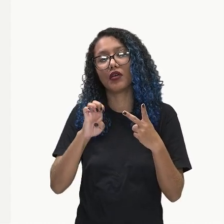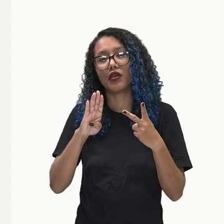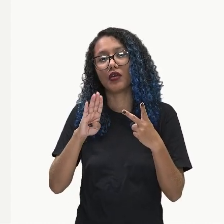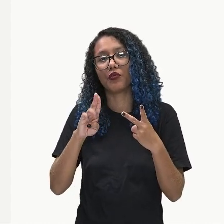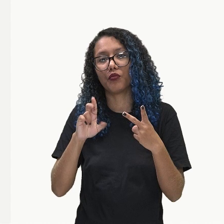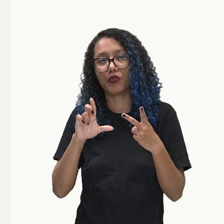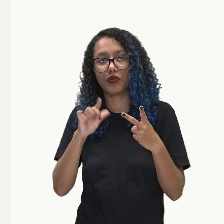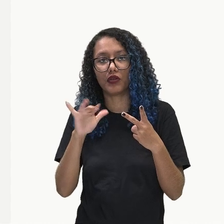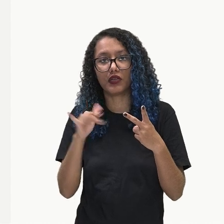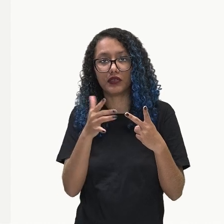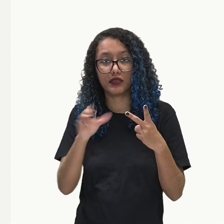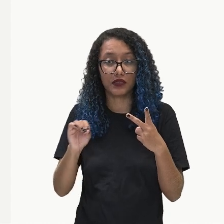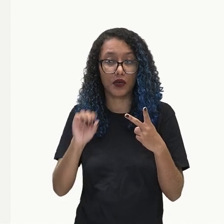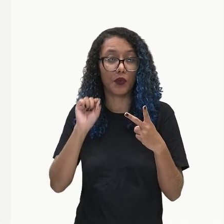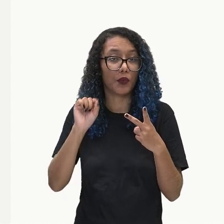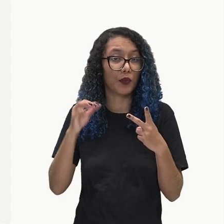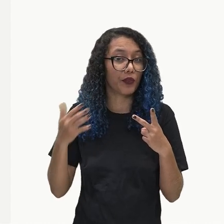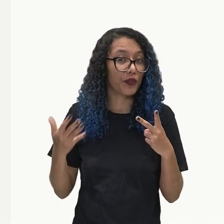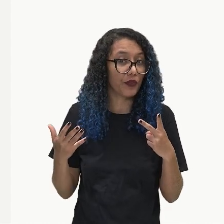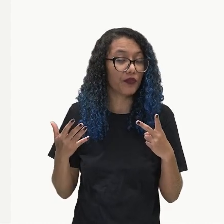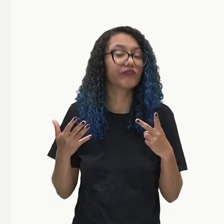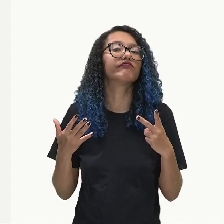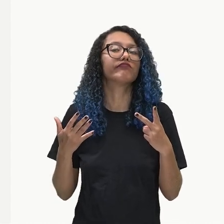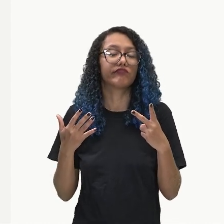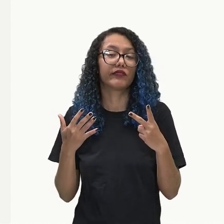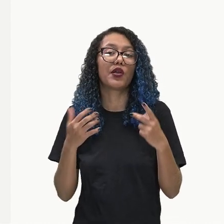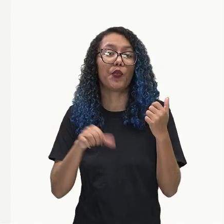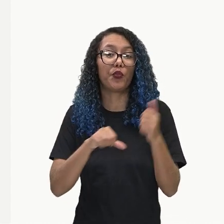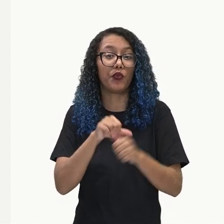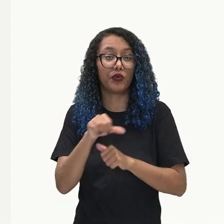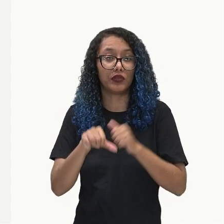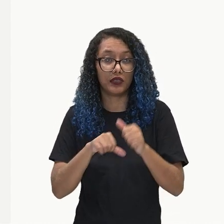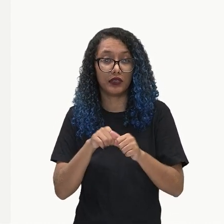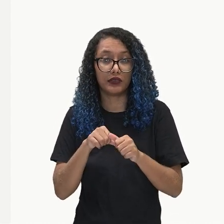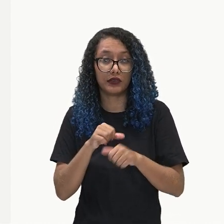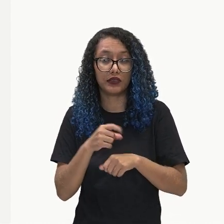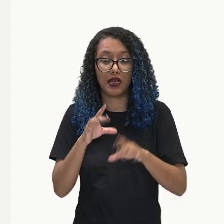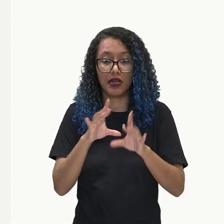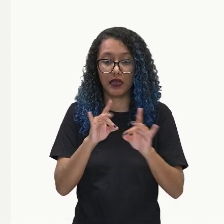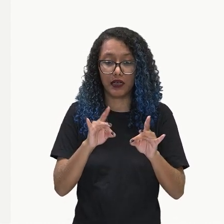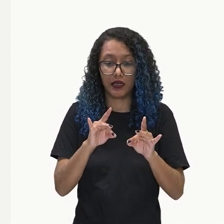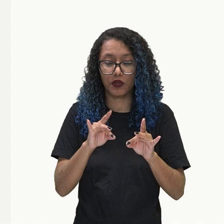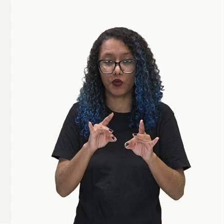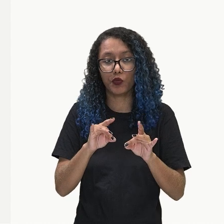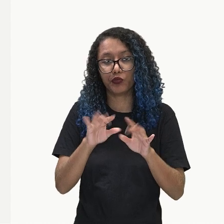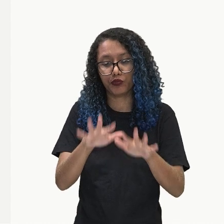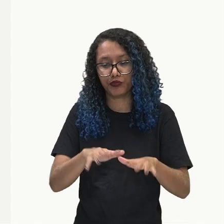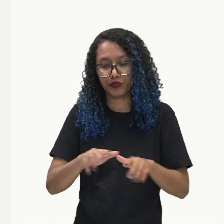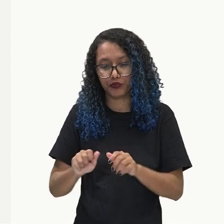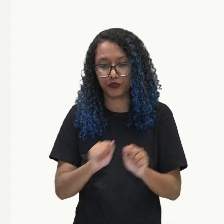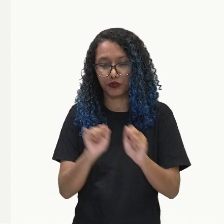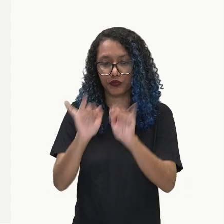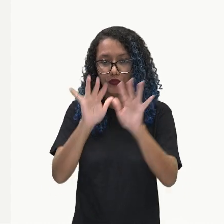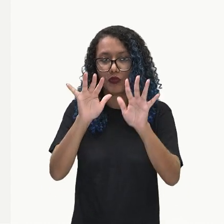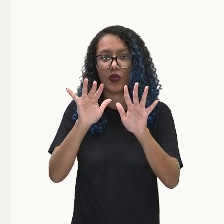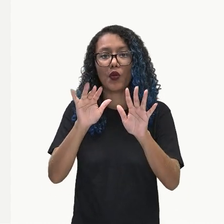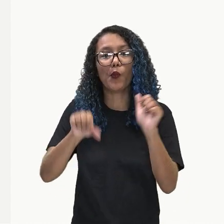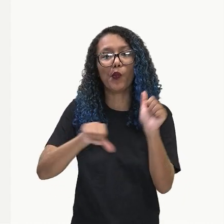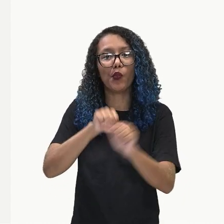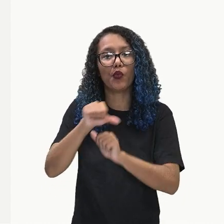ebulição, que é a mudança do líquido para o vapor, a 100 graus